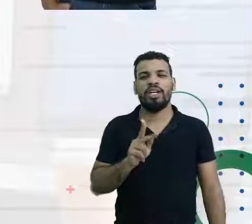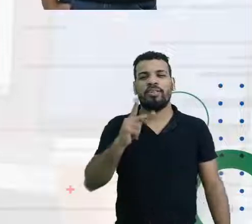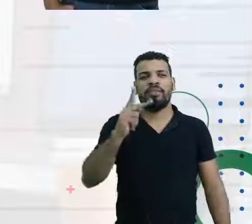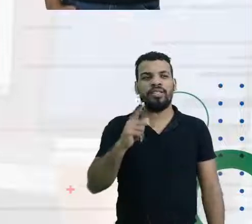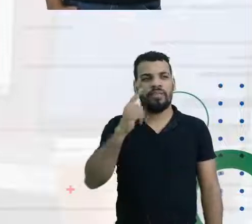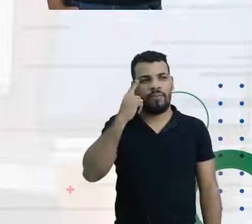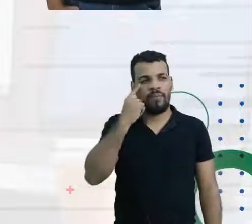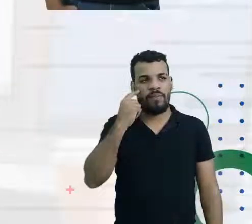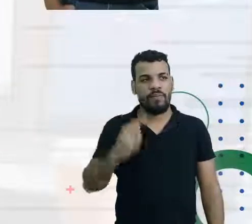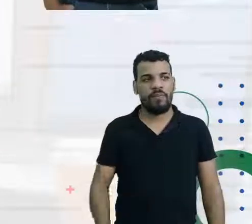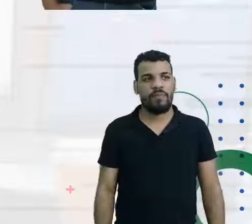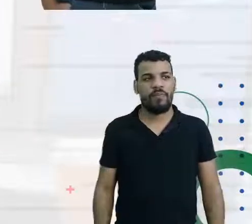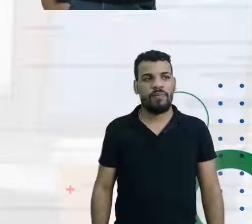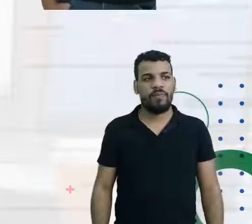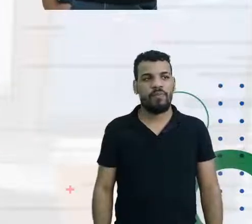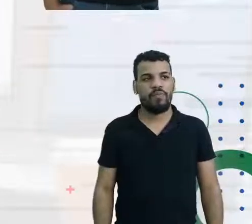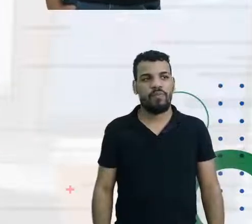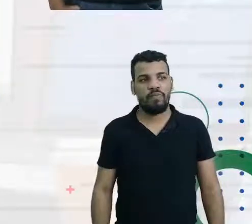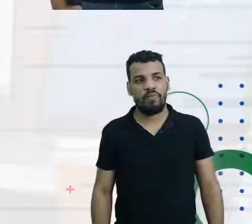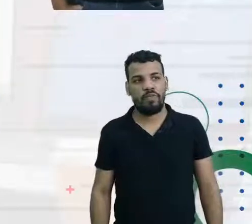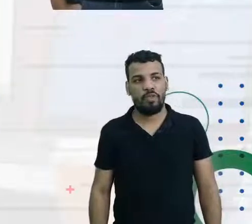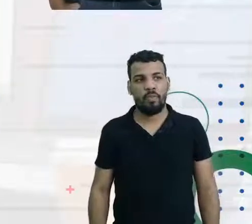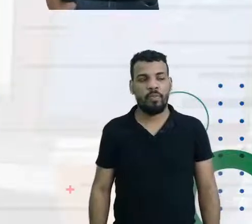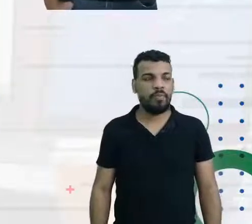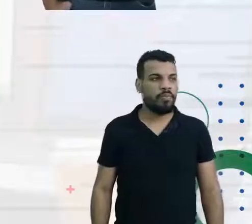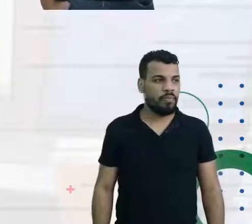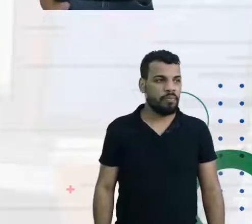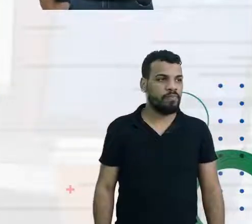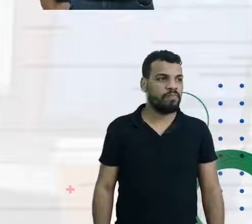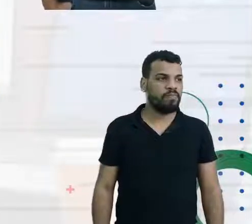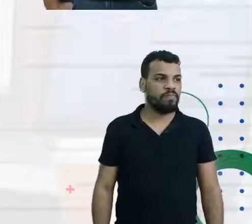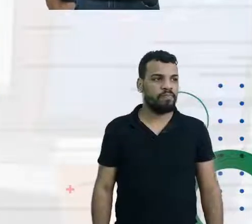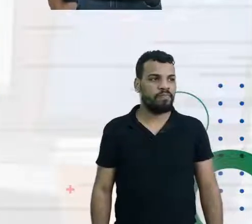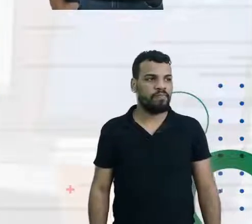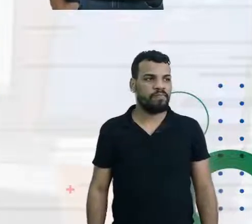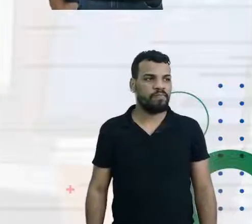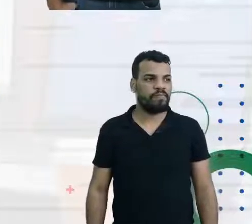Mega Man X, aqui mais um personagem de Dark Souls.